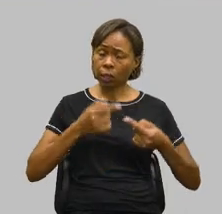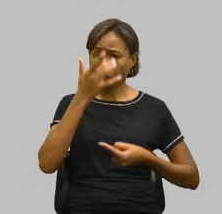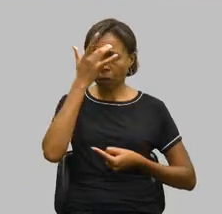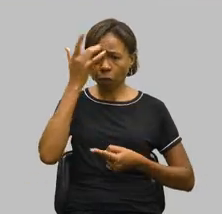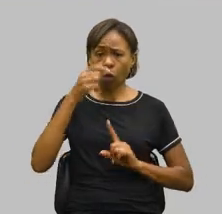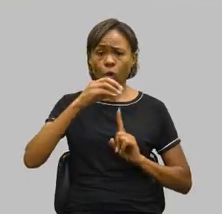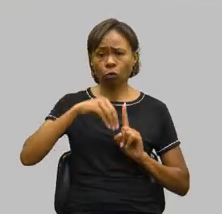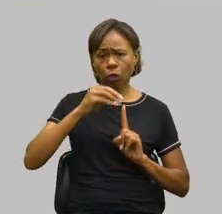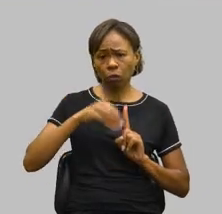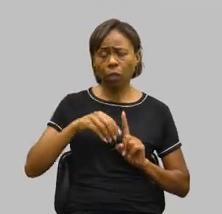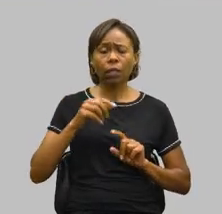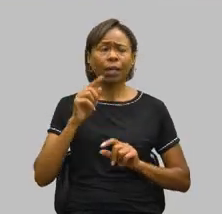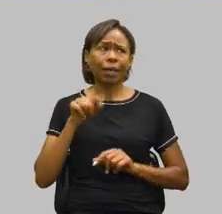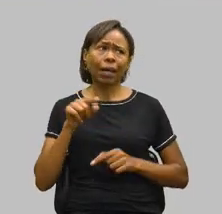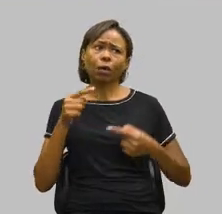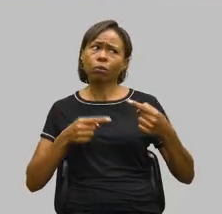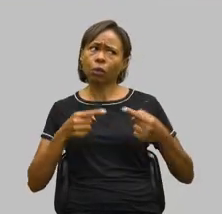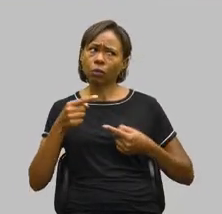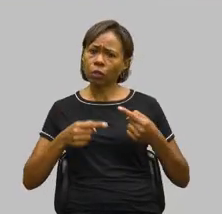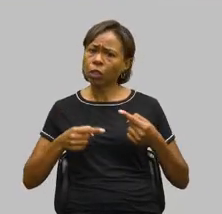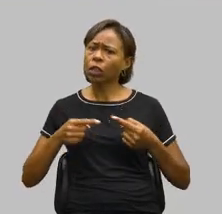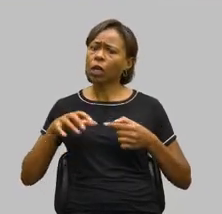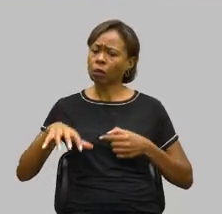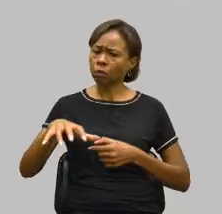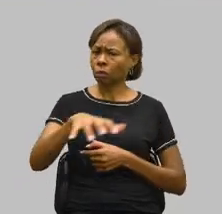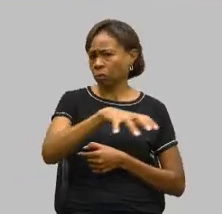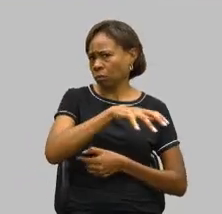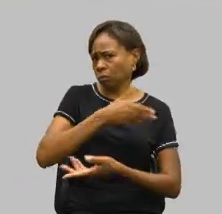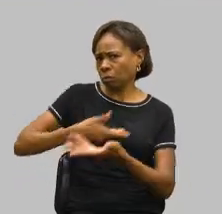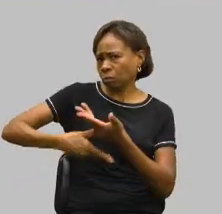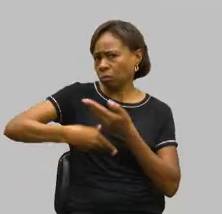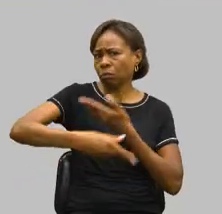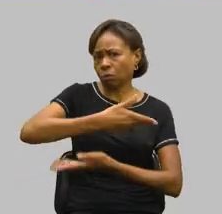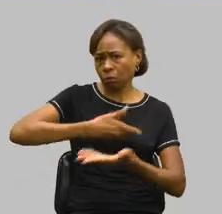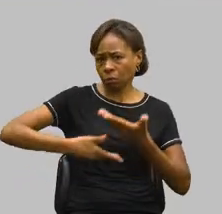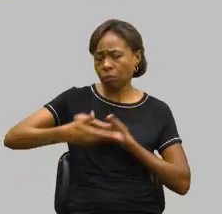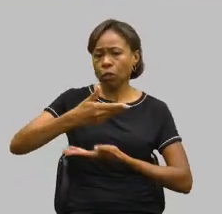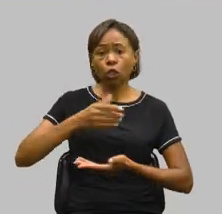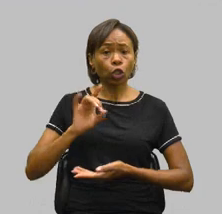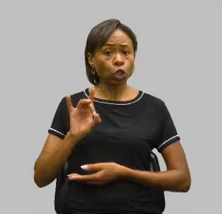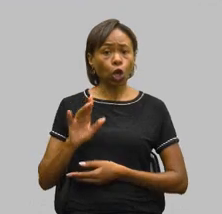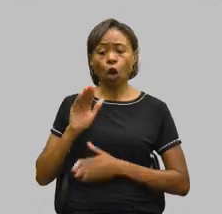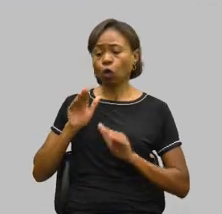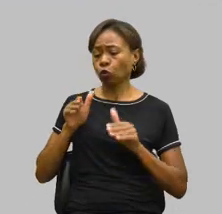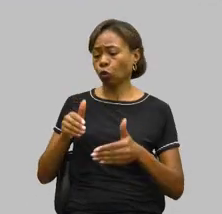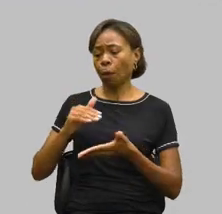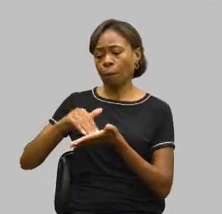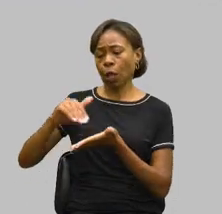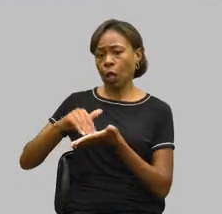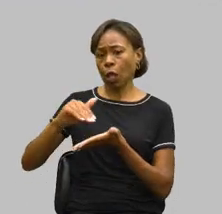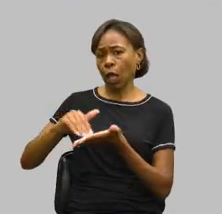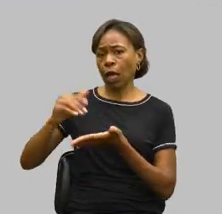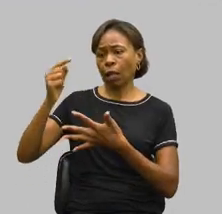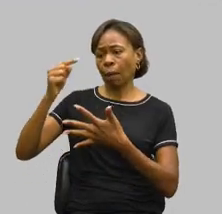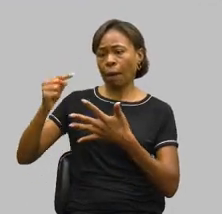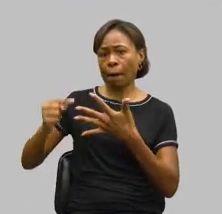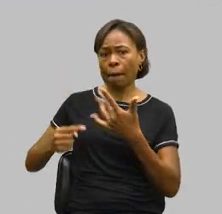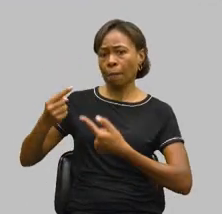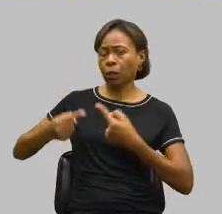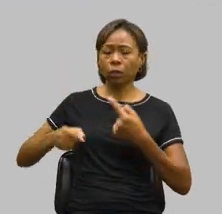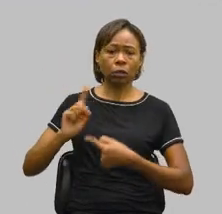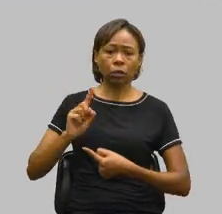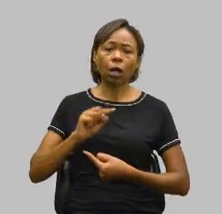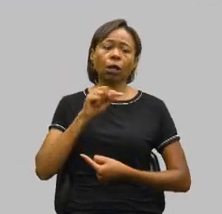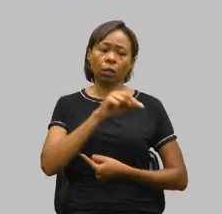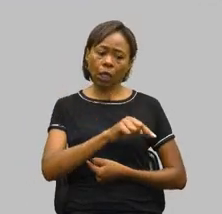são trabalhadas de maneira intersetorial então nós não estamos trabalhando aqui somente na ceds e várias políticas nós estamos aqui construindo com a